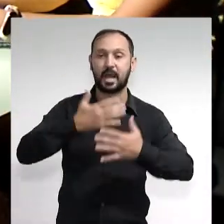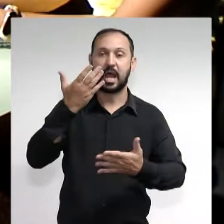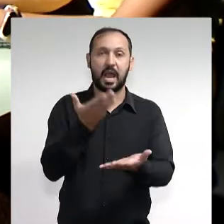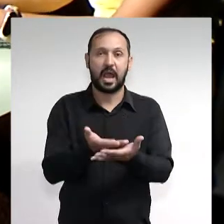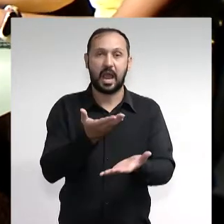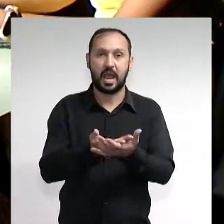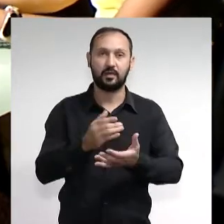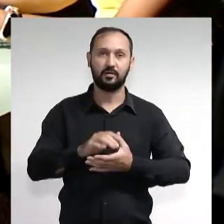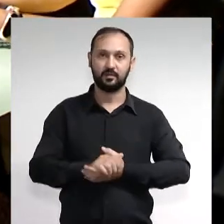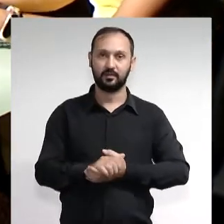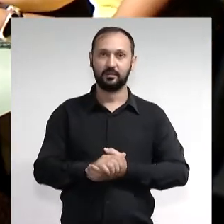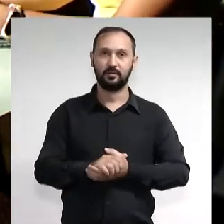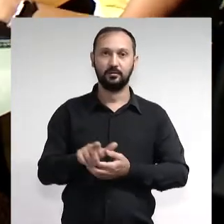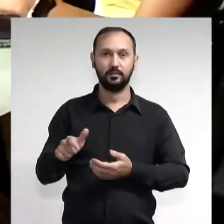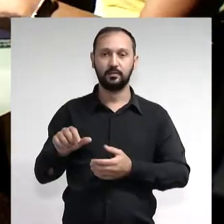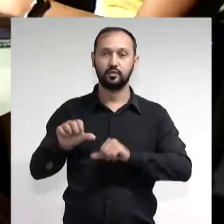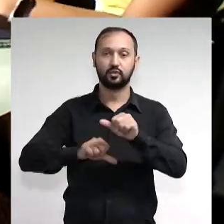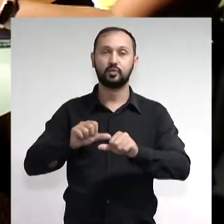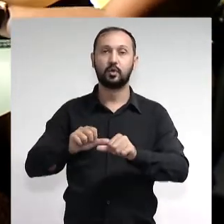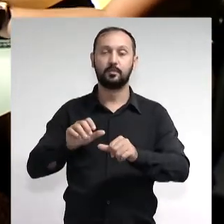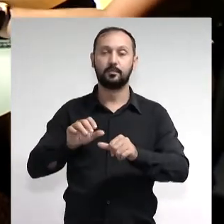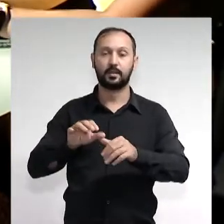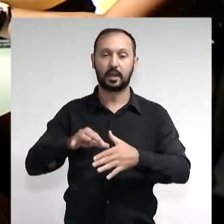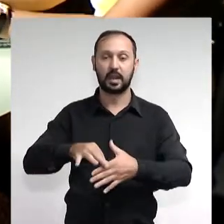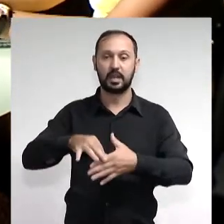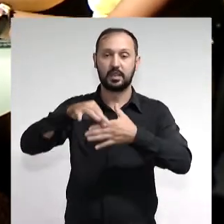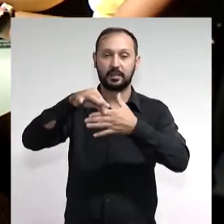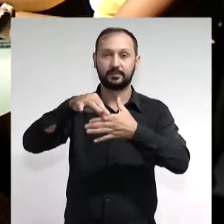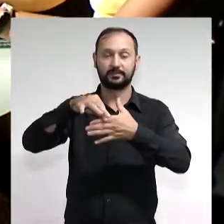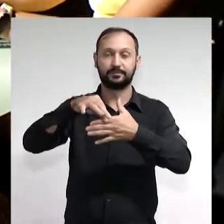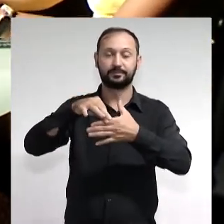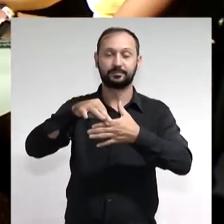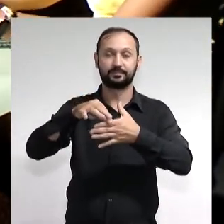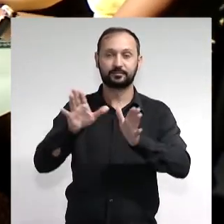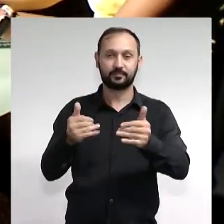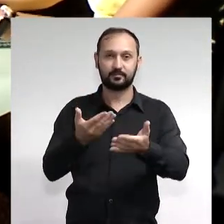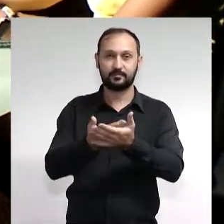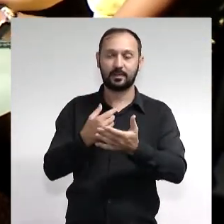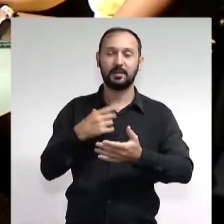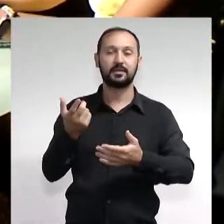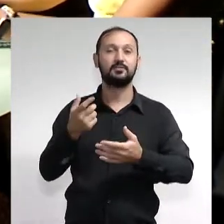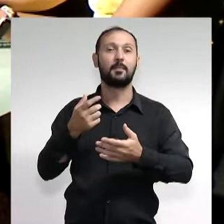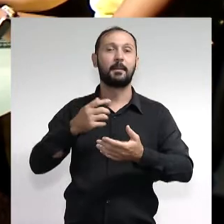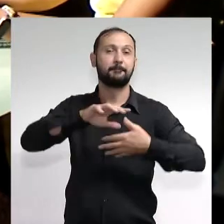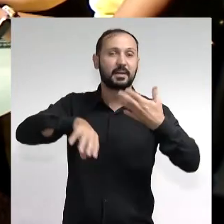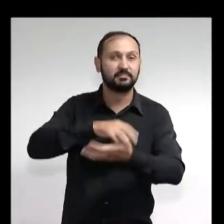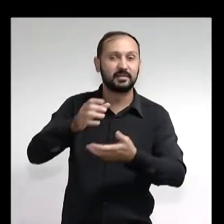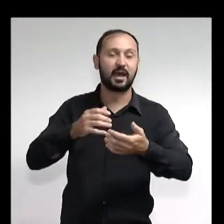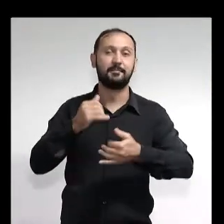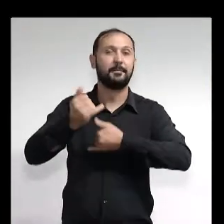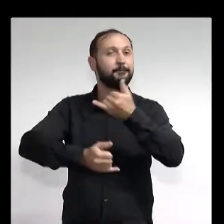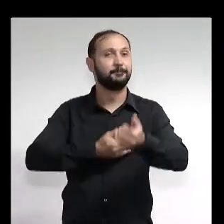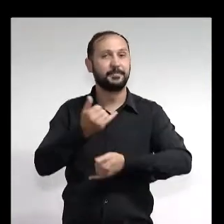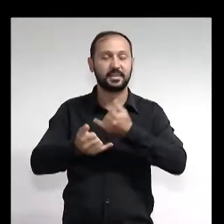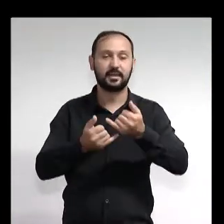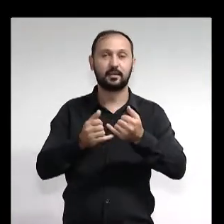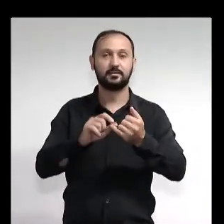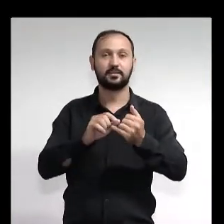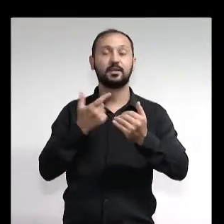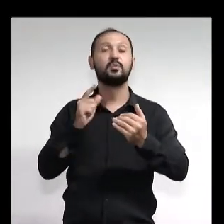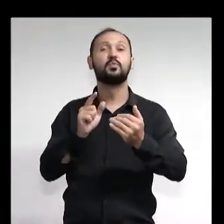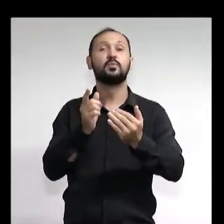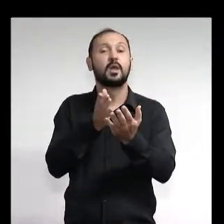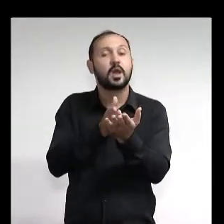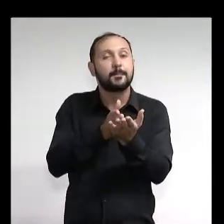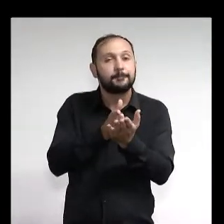andamento da sala, se torna um líder da turma, mas não um líder bem desejado, não está